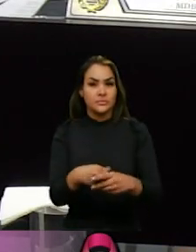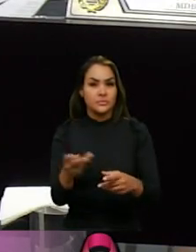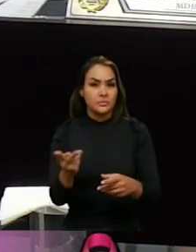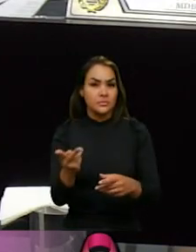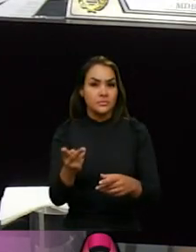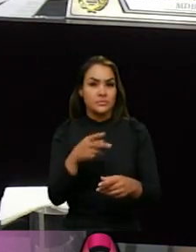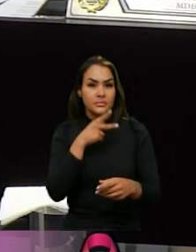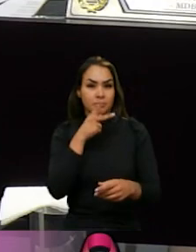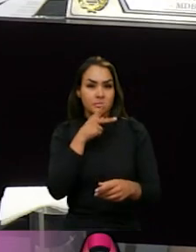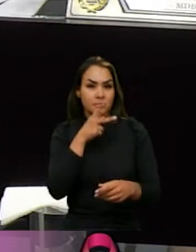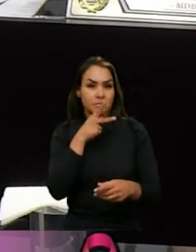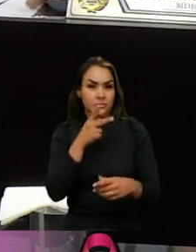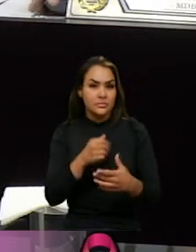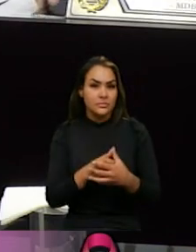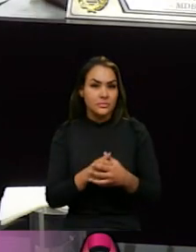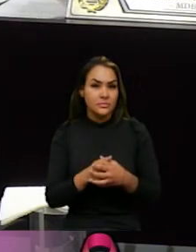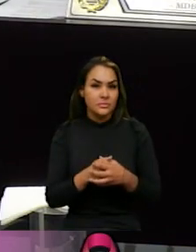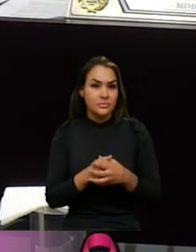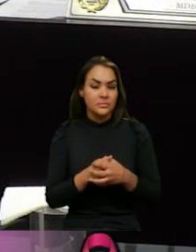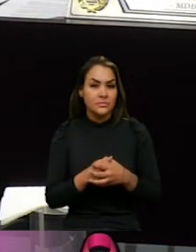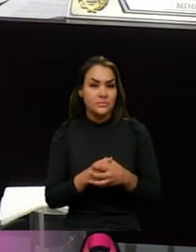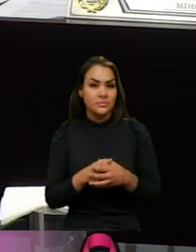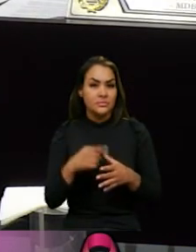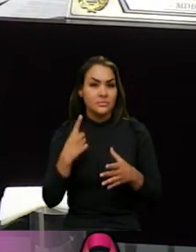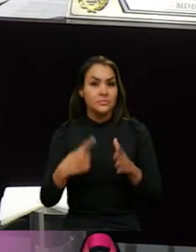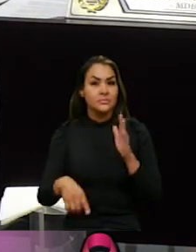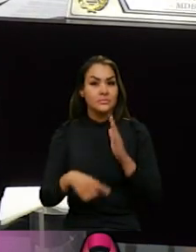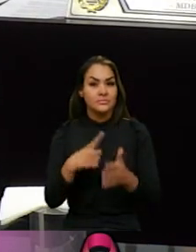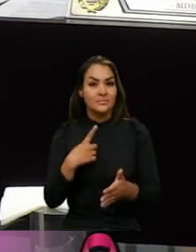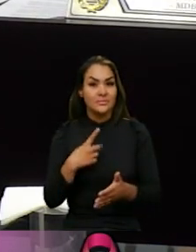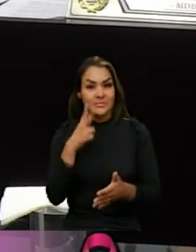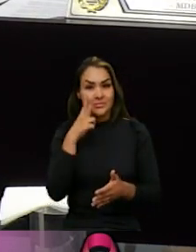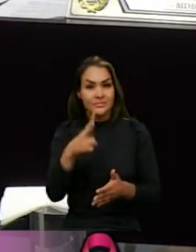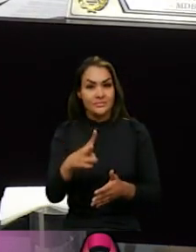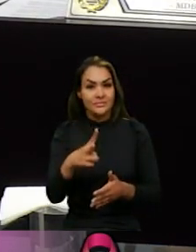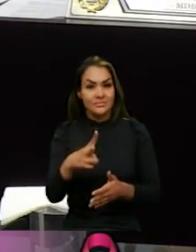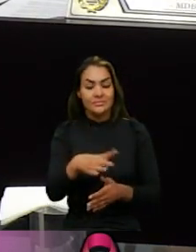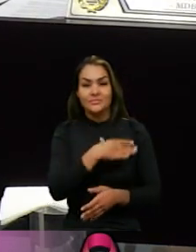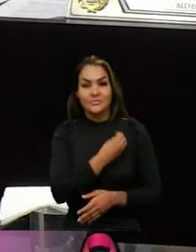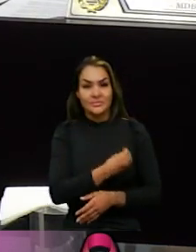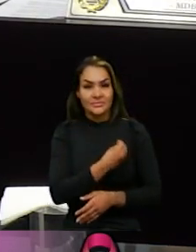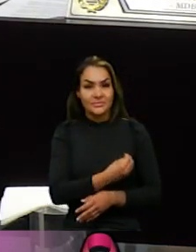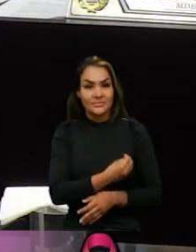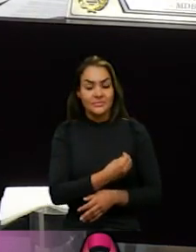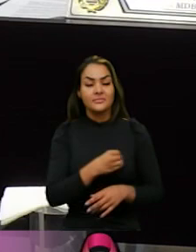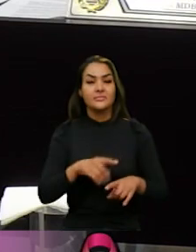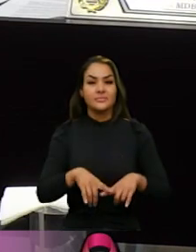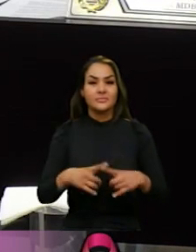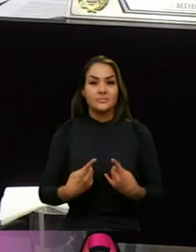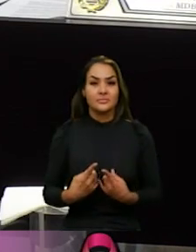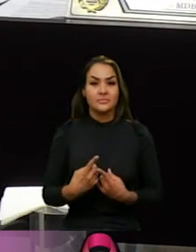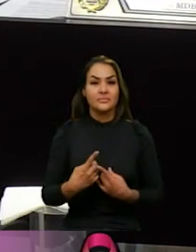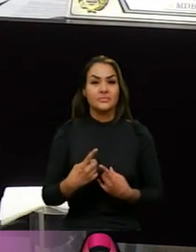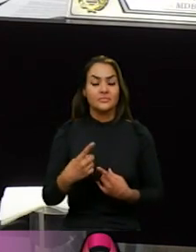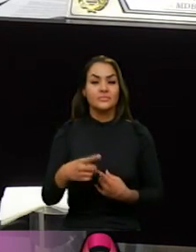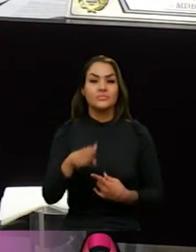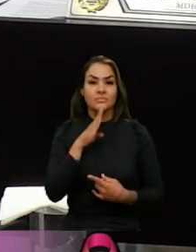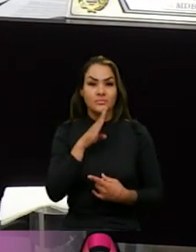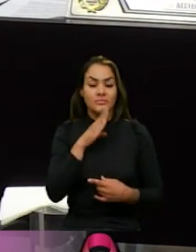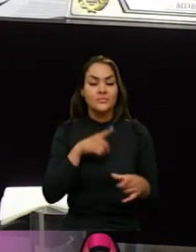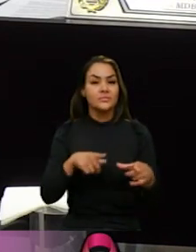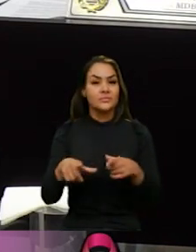dizer a Alessandra e ao Zé Carlos, primeira vez que eu os vejo pessoalmente, mas acompanho o trabalho deles há muito tempo,